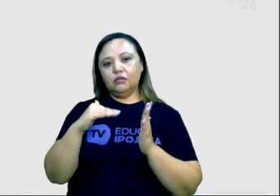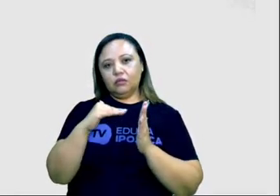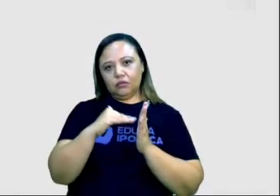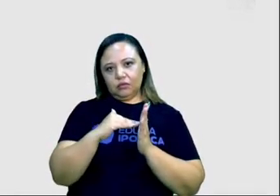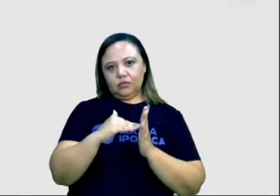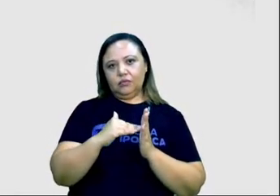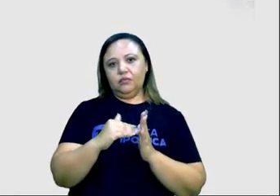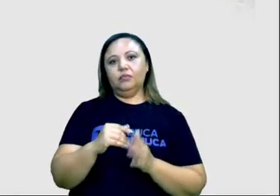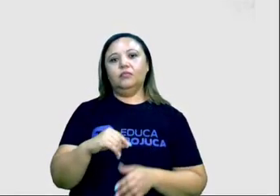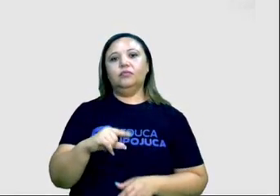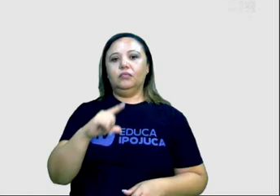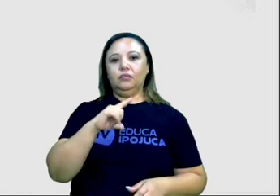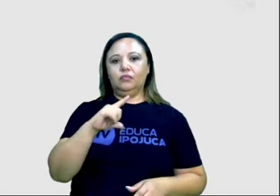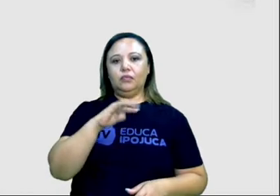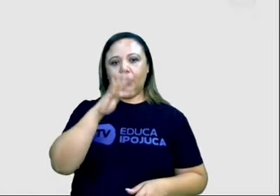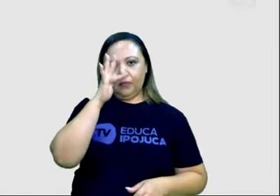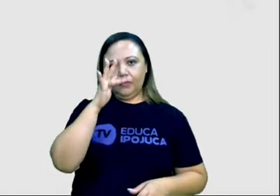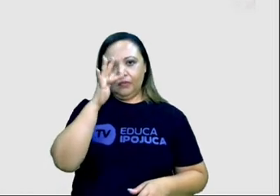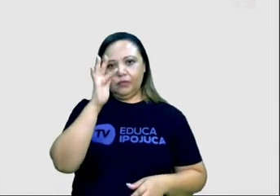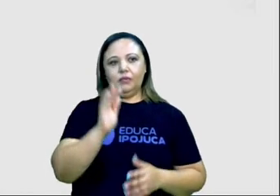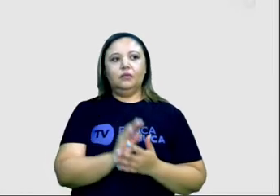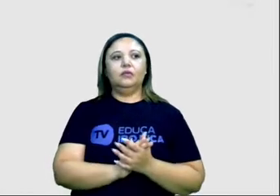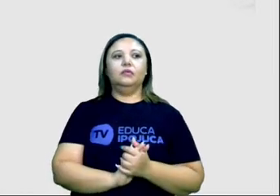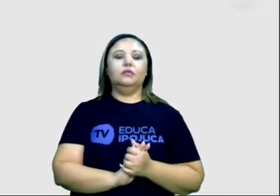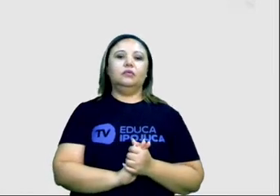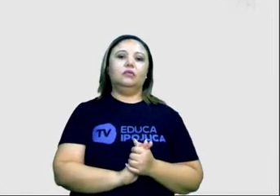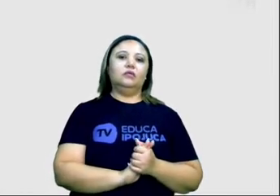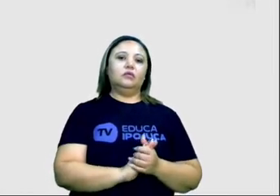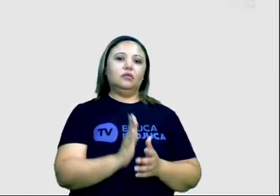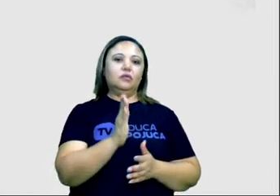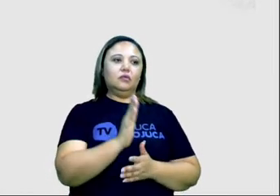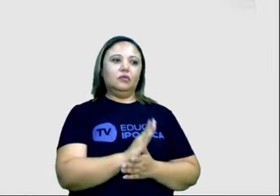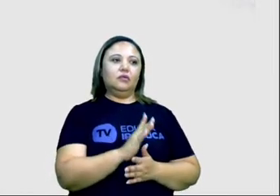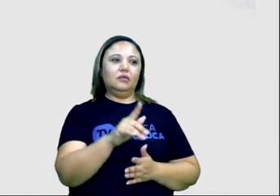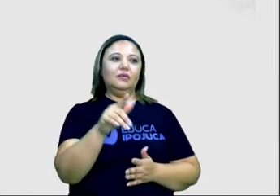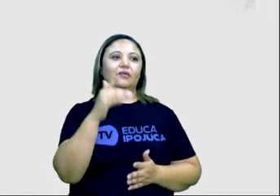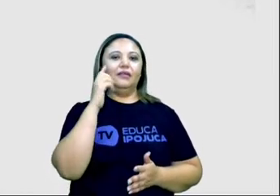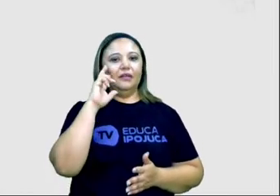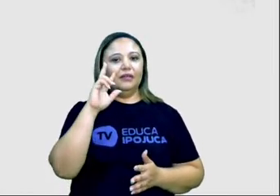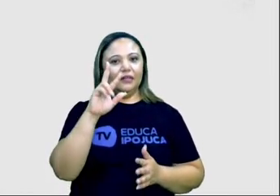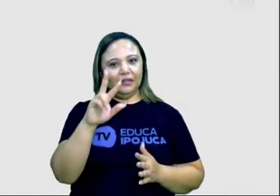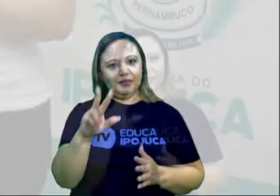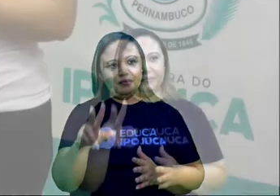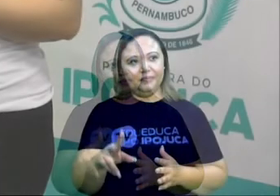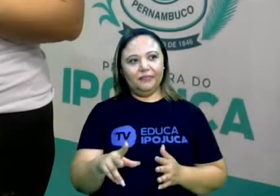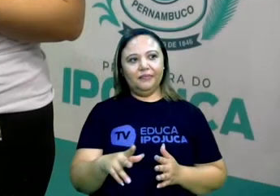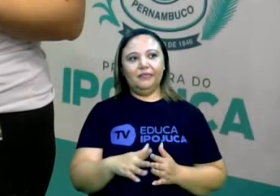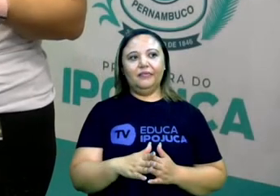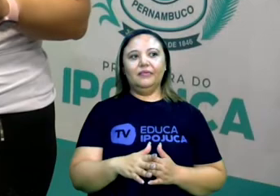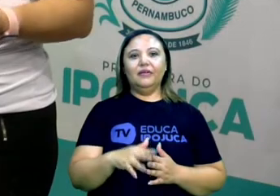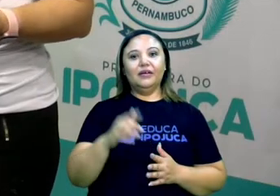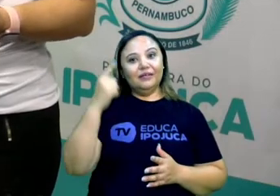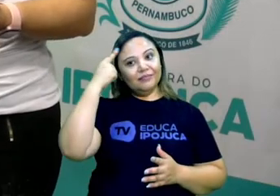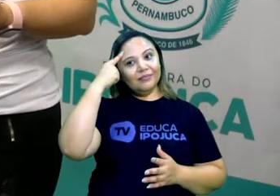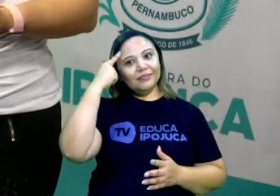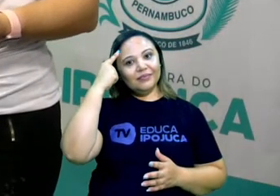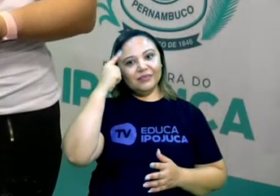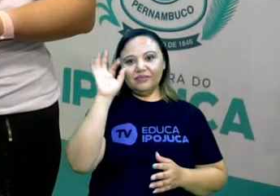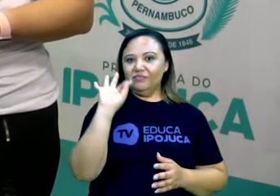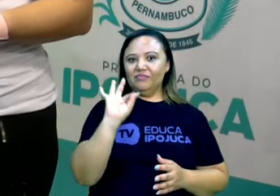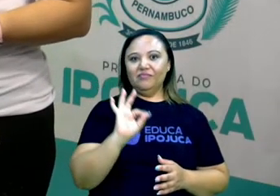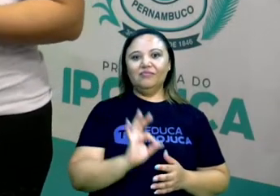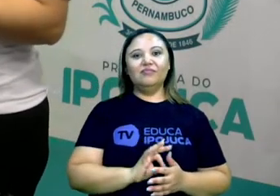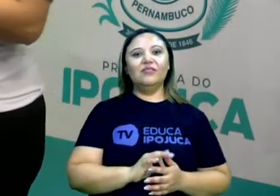clorofila. Portanto, todos os prédios têm clorofila. Então, a gente observa aqui que não é um raciocínio muito lógico.